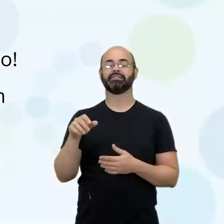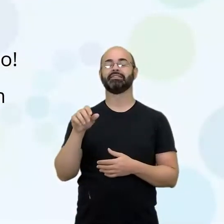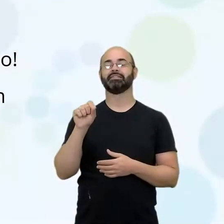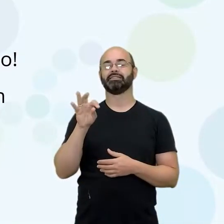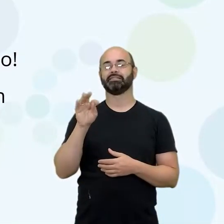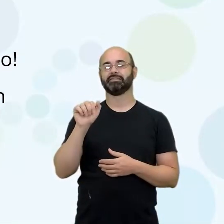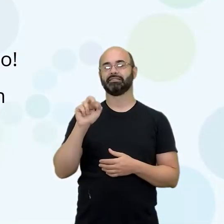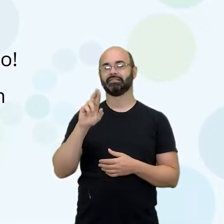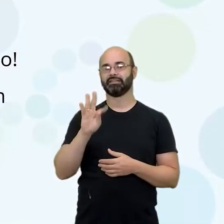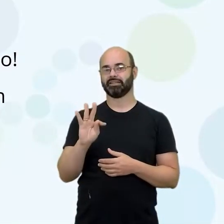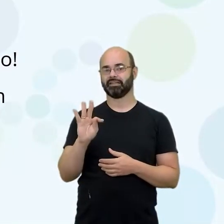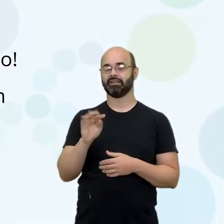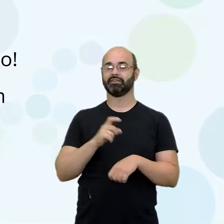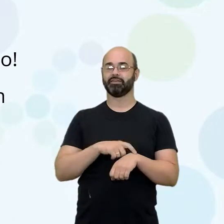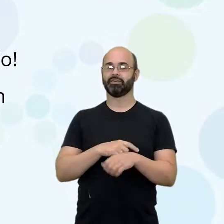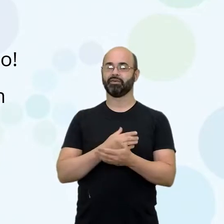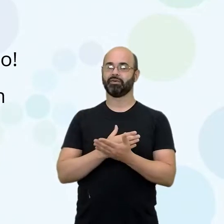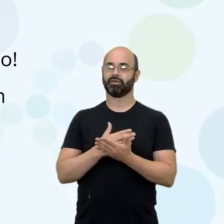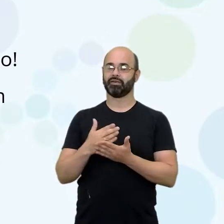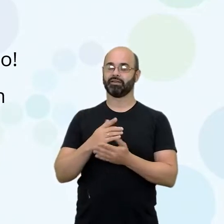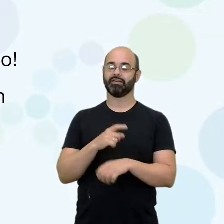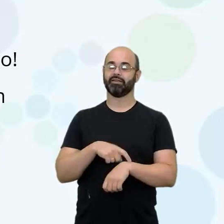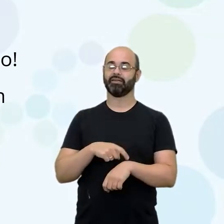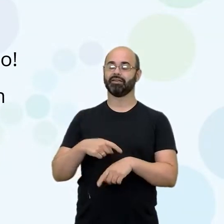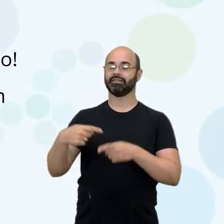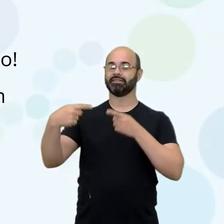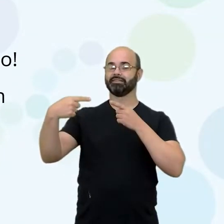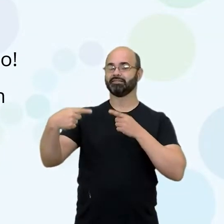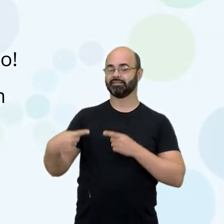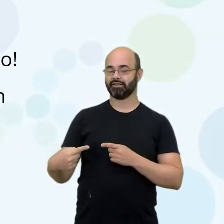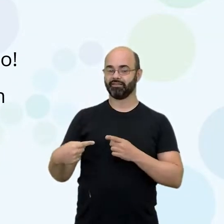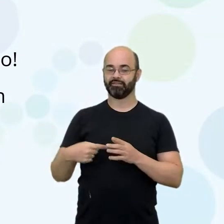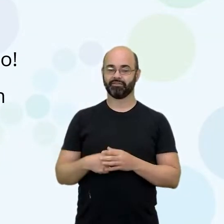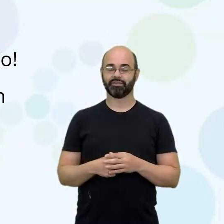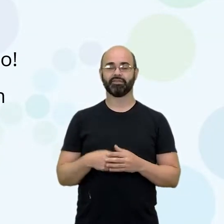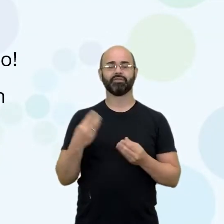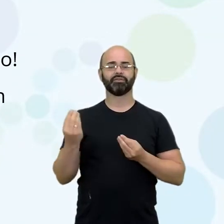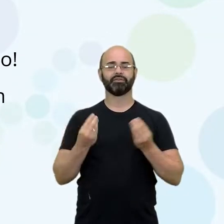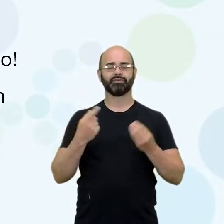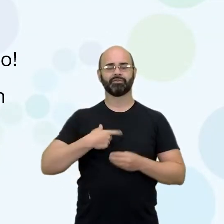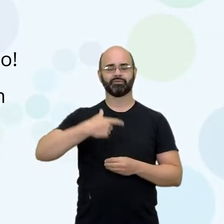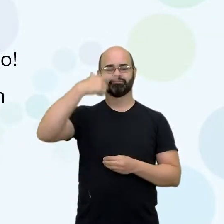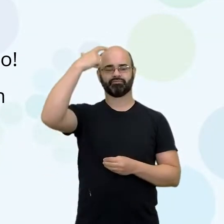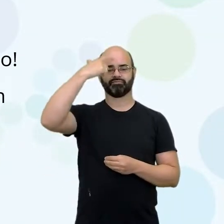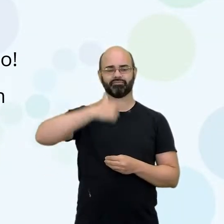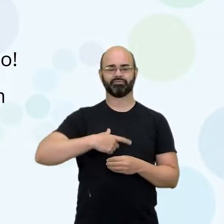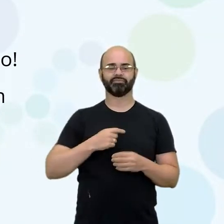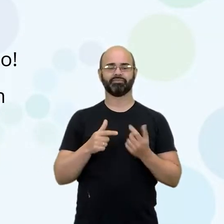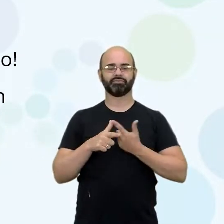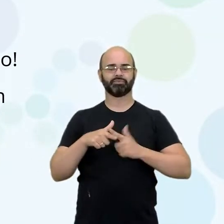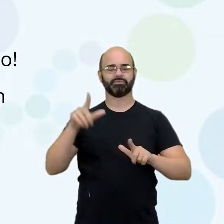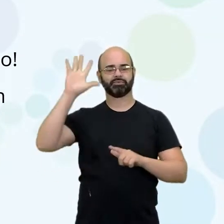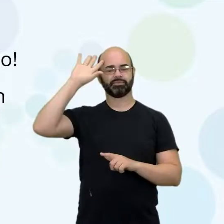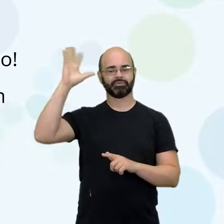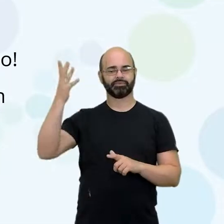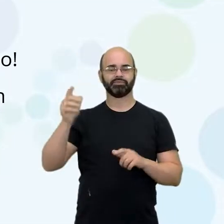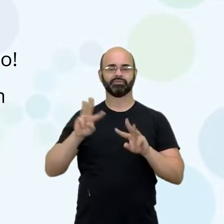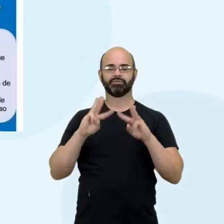unidade curricular, como se tornar um resolvedor de problemas. E o componente, que eu já falei, é o workshop de técnicas